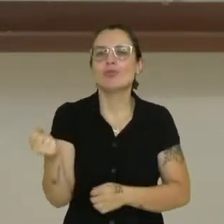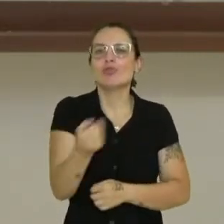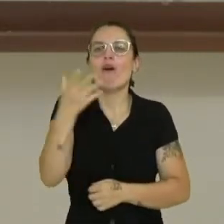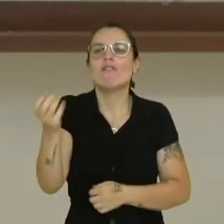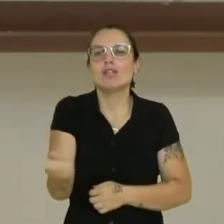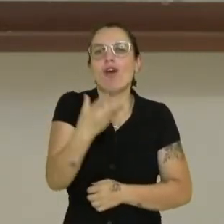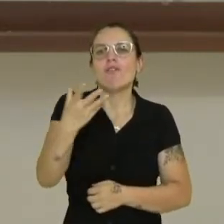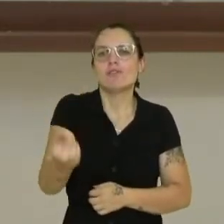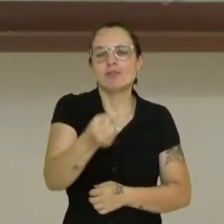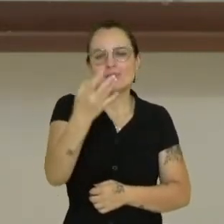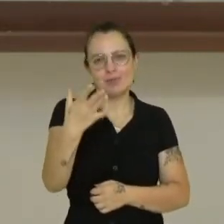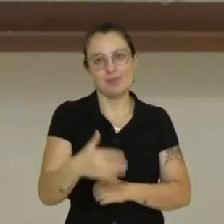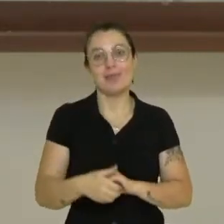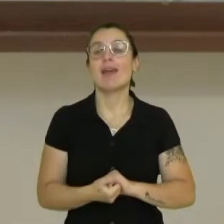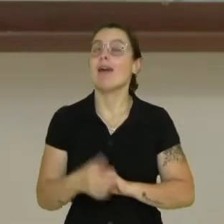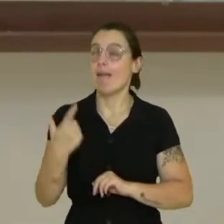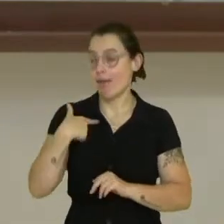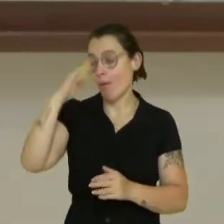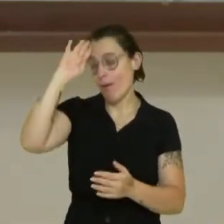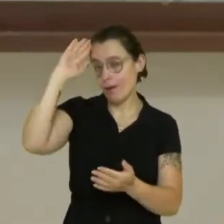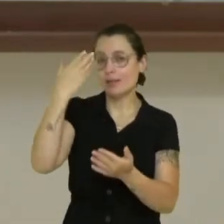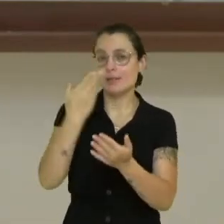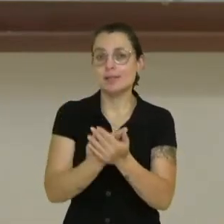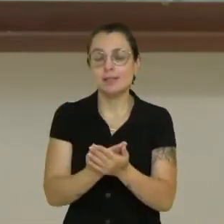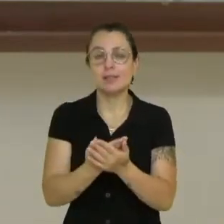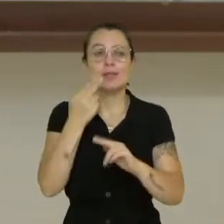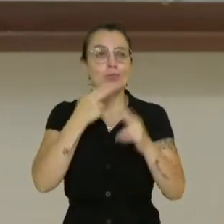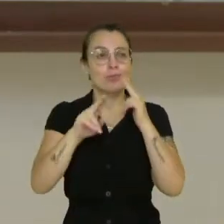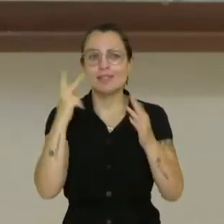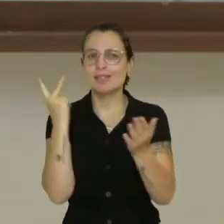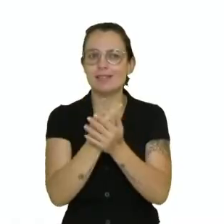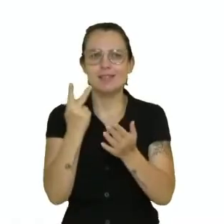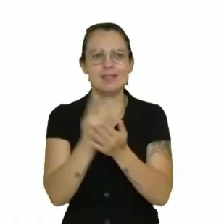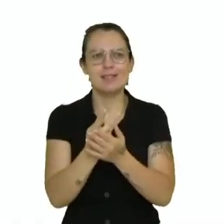acredito que sempre a música vai estar se ressignificando.